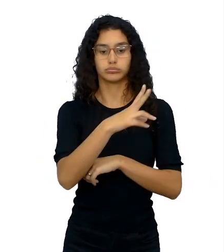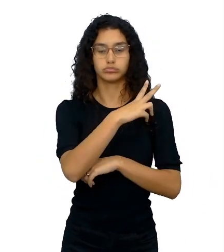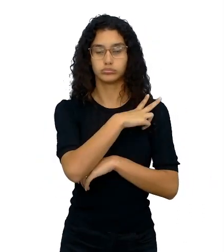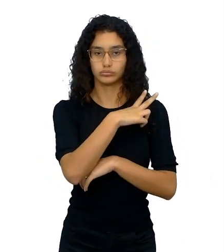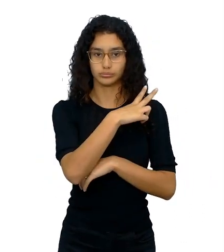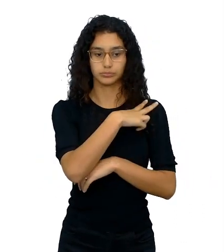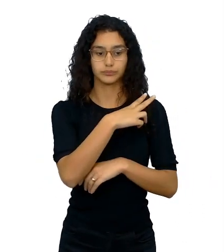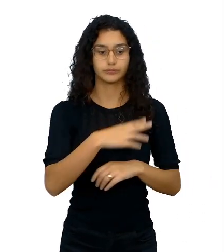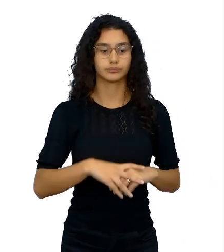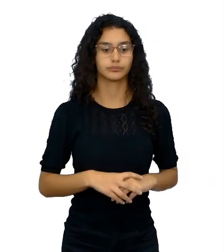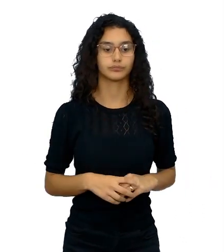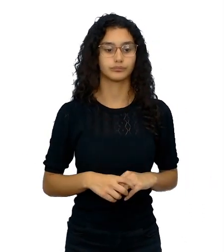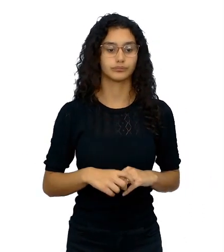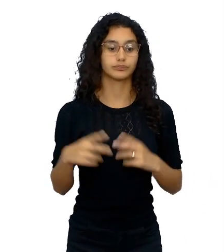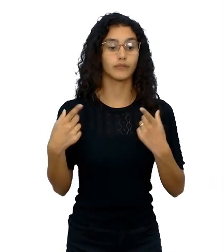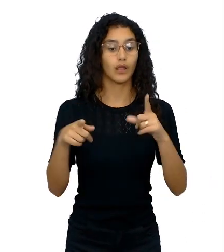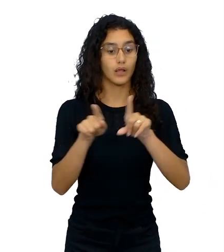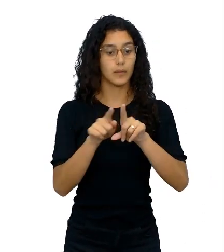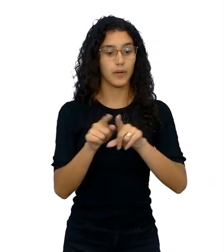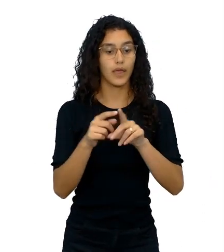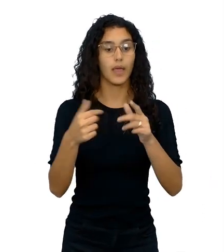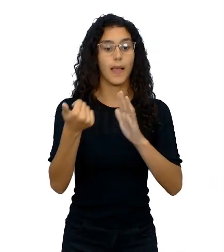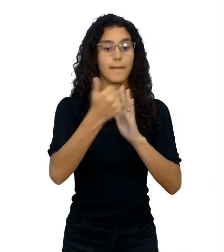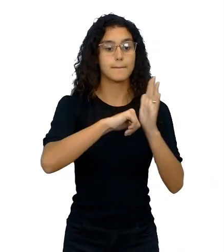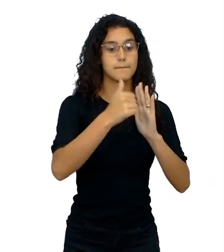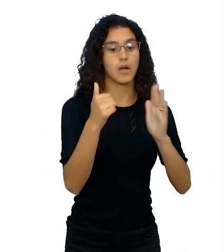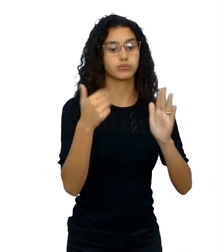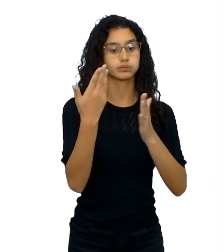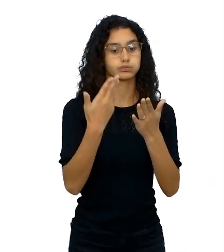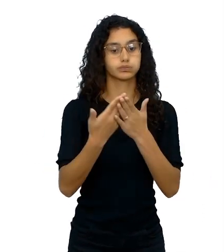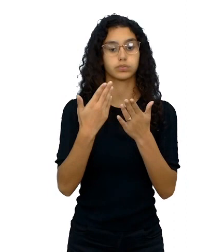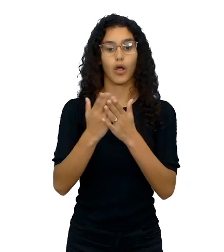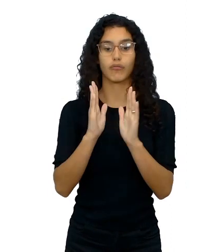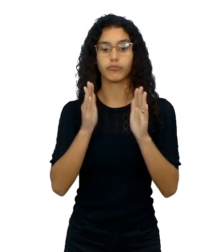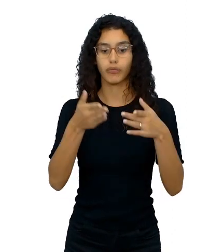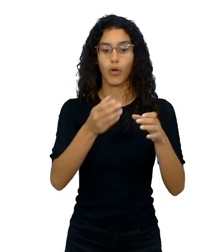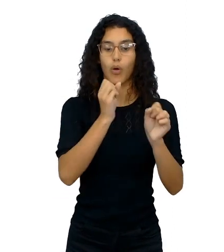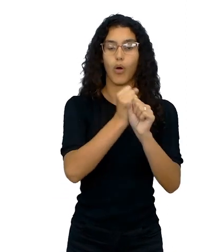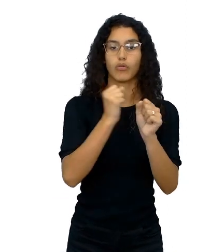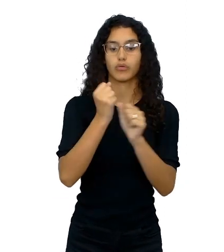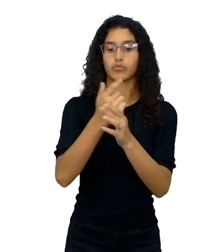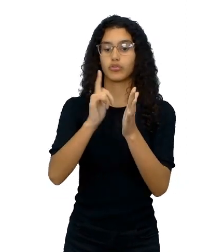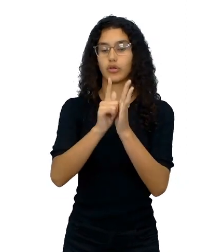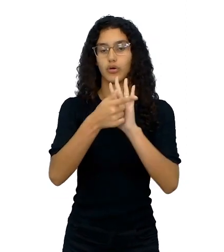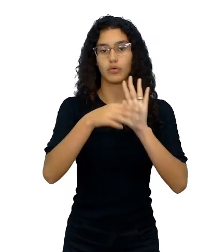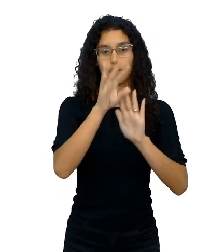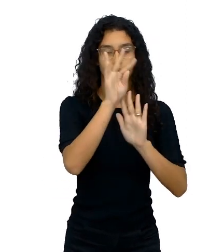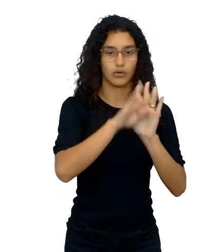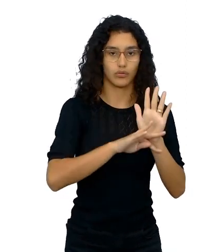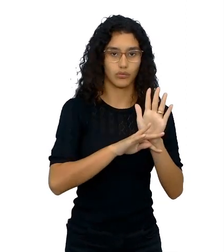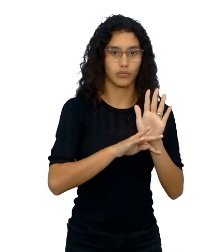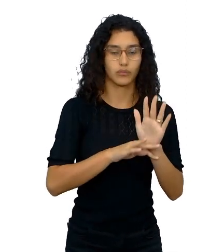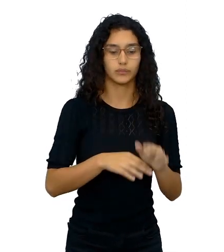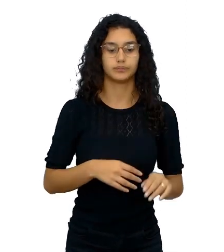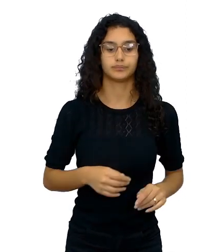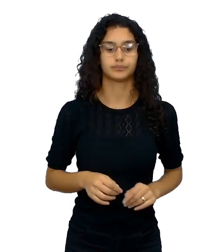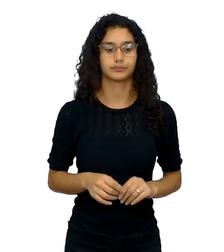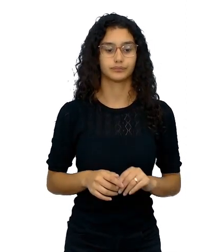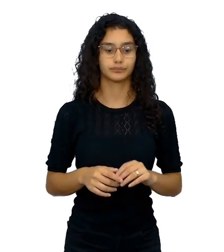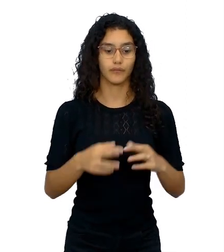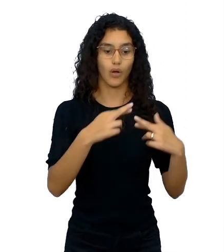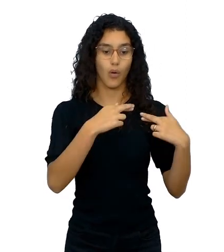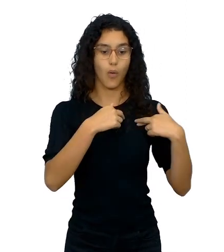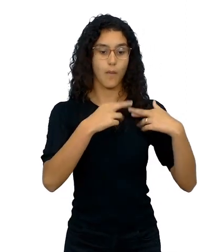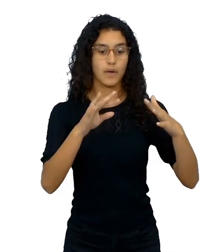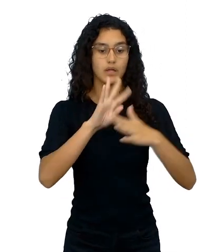da segunda série do ensino médio. E, por último, analisar as aulas tendo como foco, né, a construção dos gêneros textuais